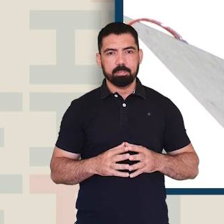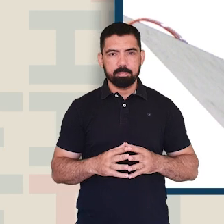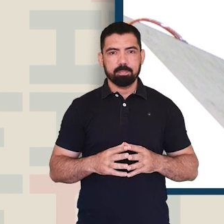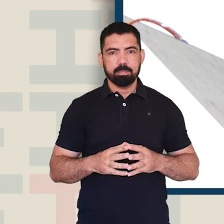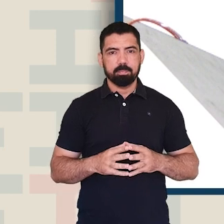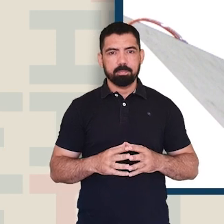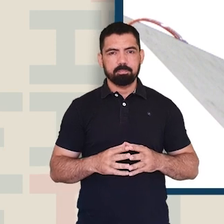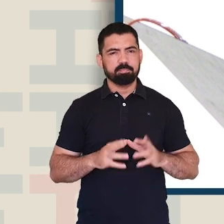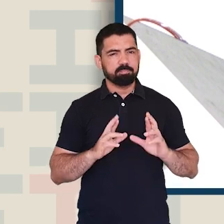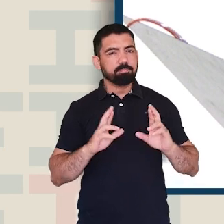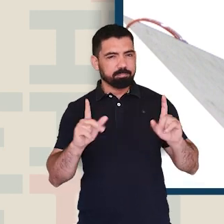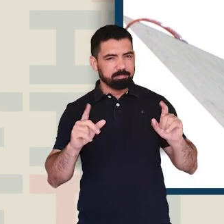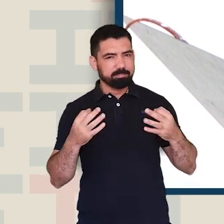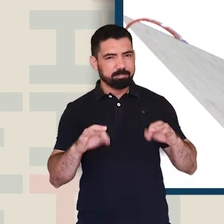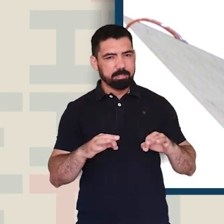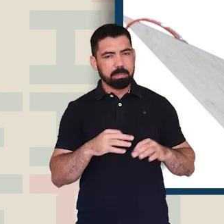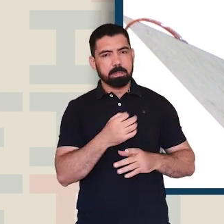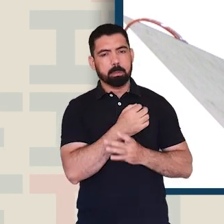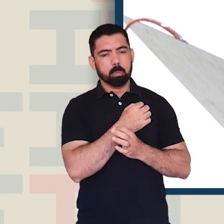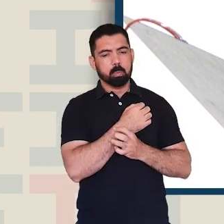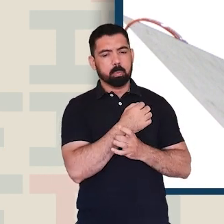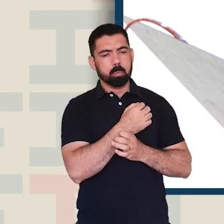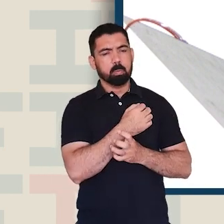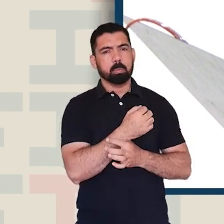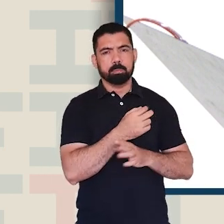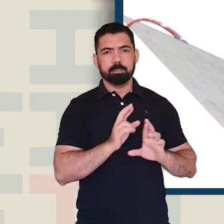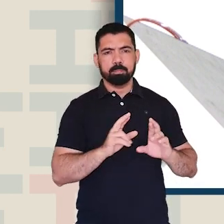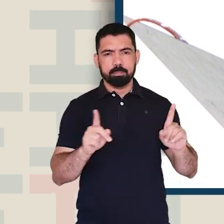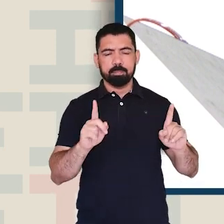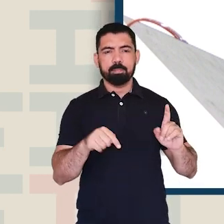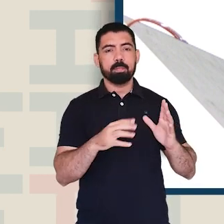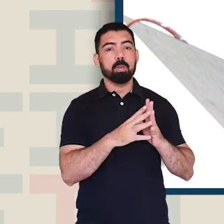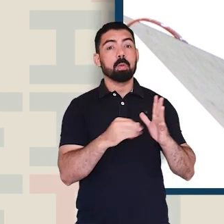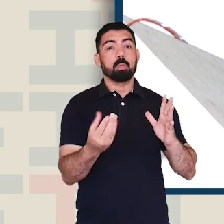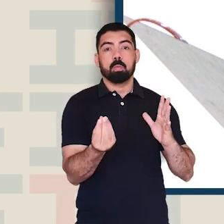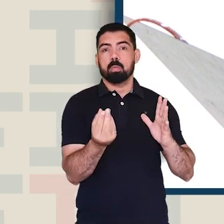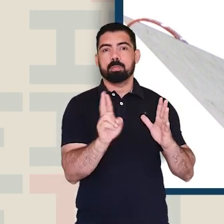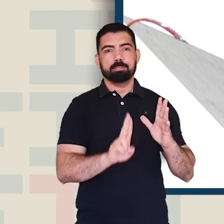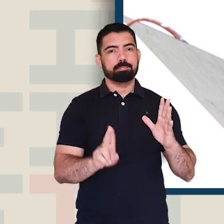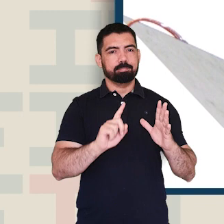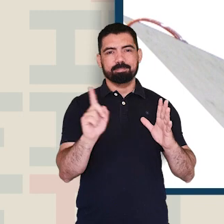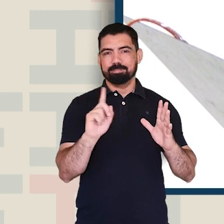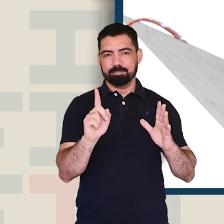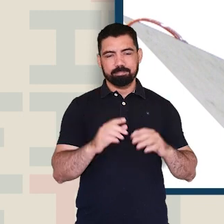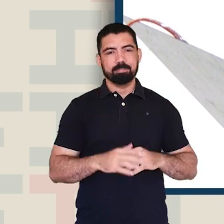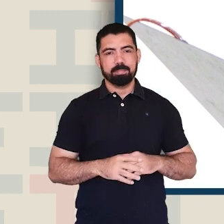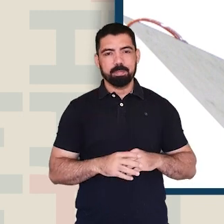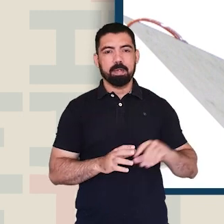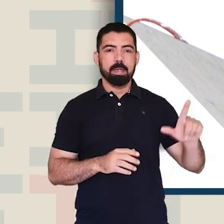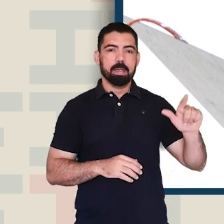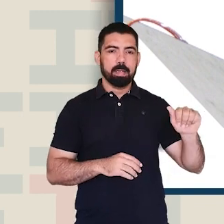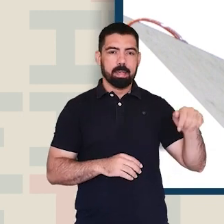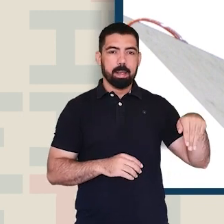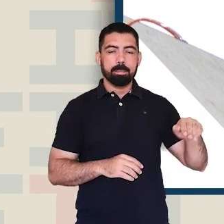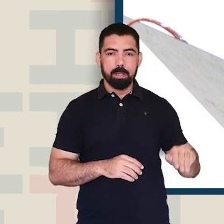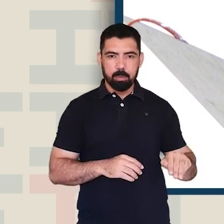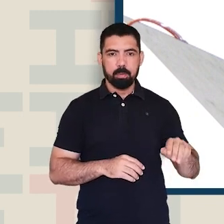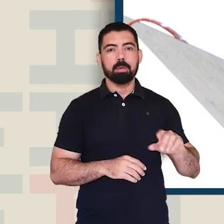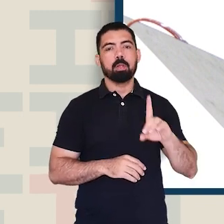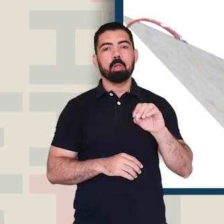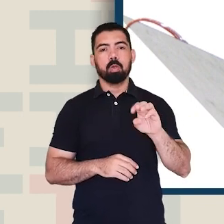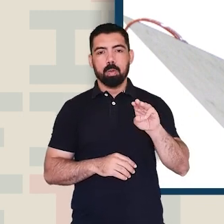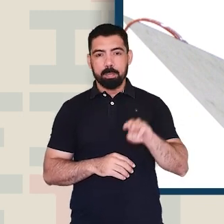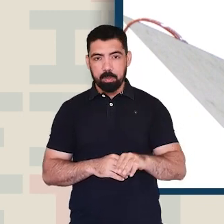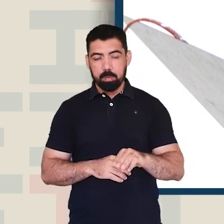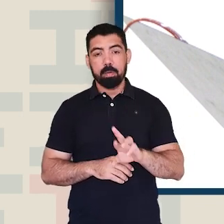Né? Ele ficaria mais esquisitinho também pra gente fazer, mas é um molde que não é muito usado para acorde menor. Lá menor,